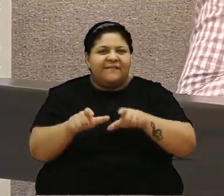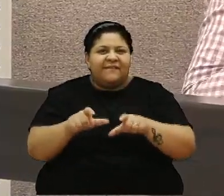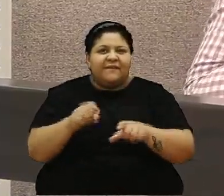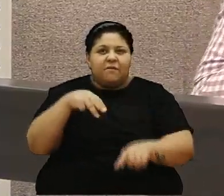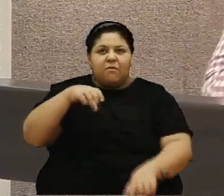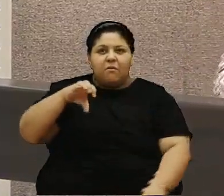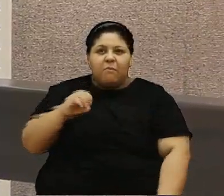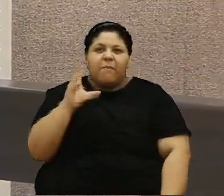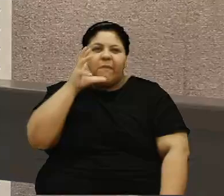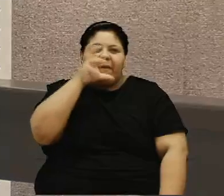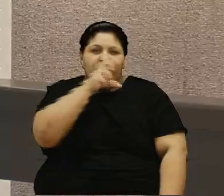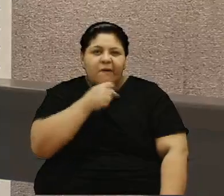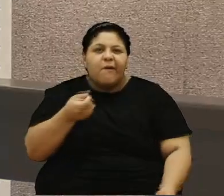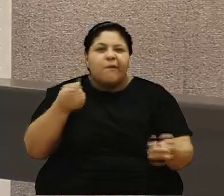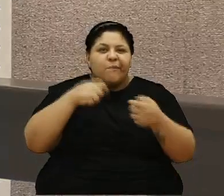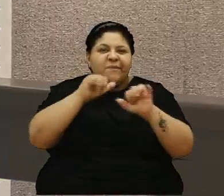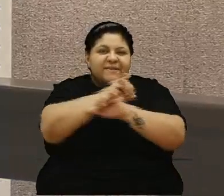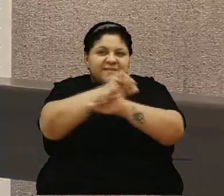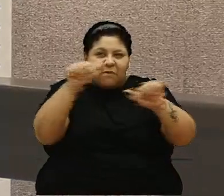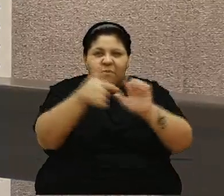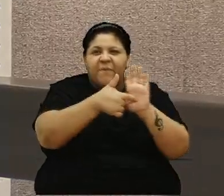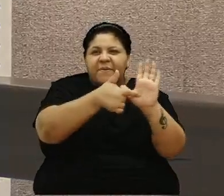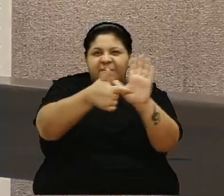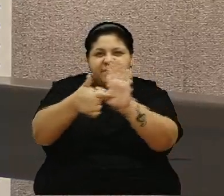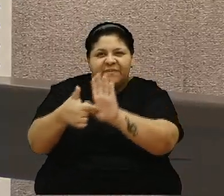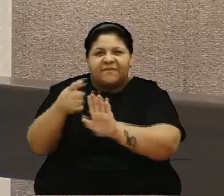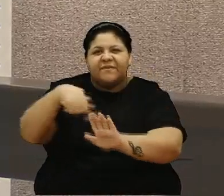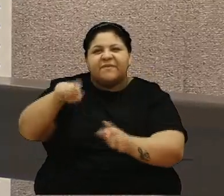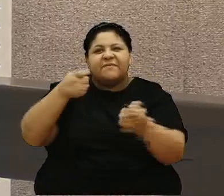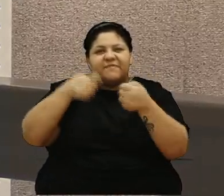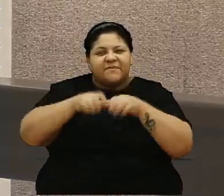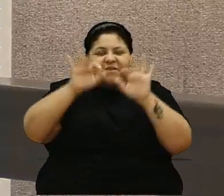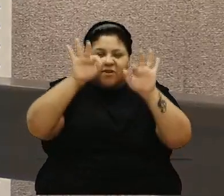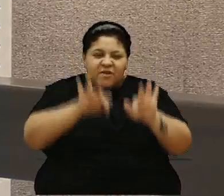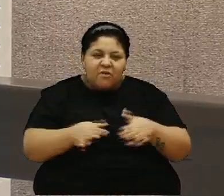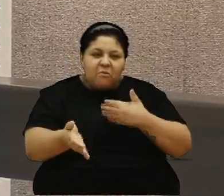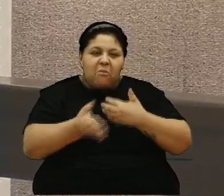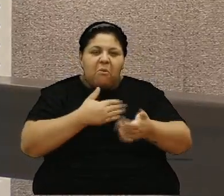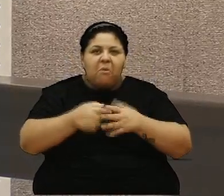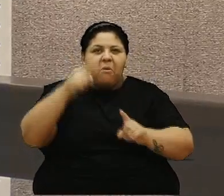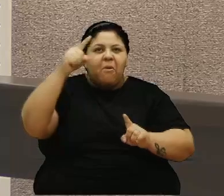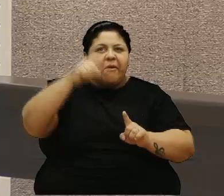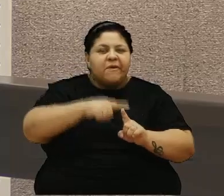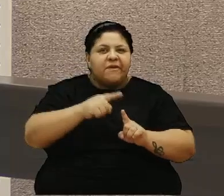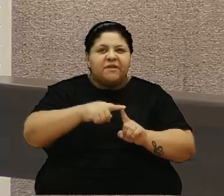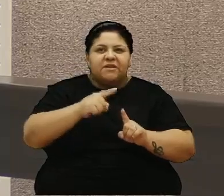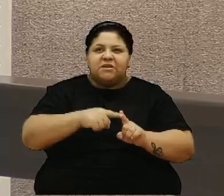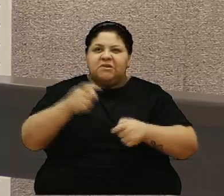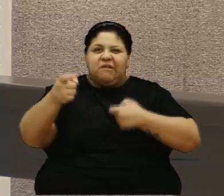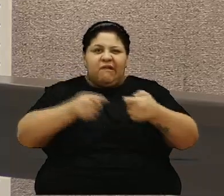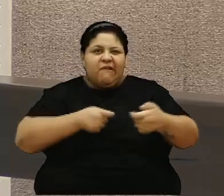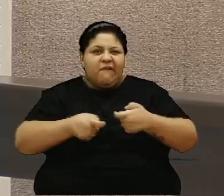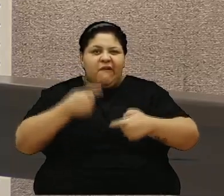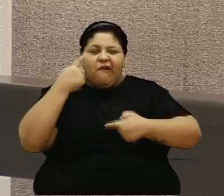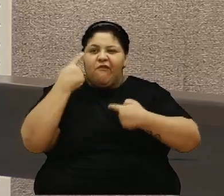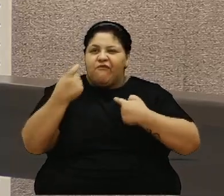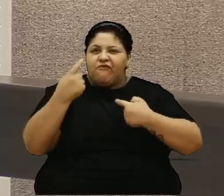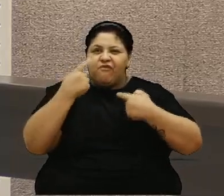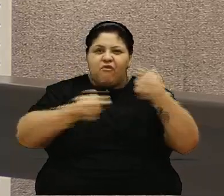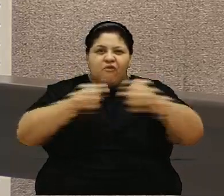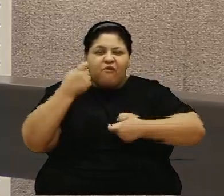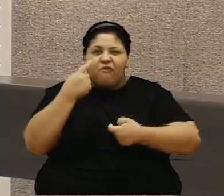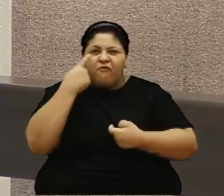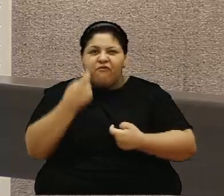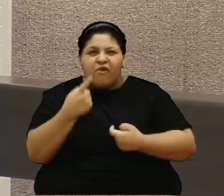porque precisamos trazer à tona esse assunto e a gente precisa combater todo e qualquer tipo de exploração sexual, violência, abuso, seja de quem